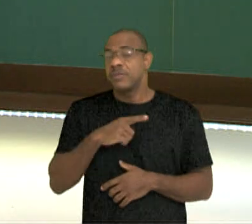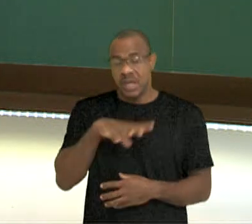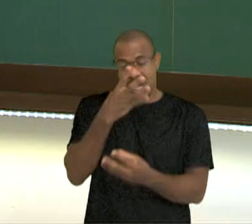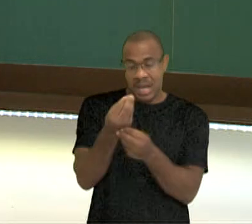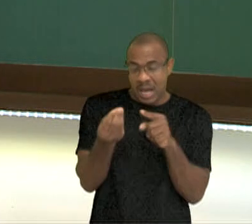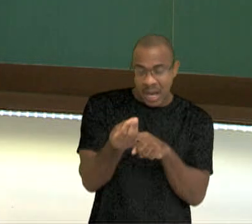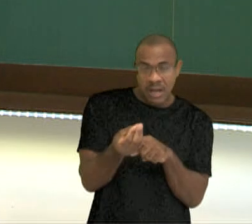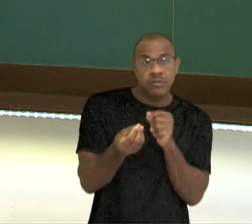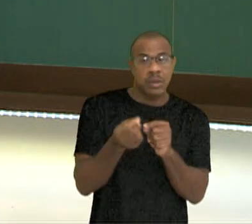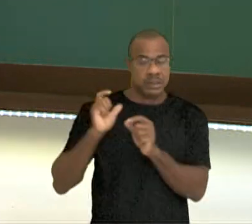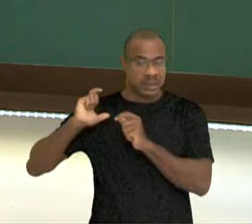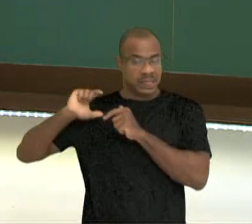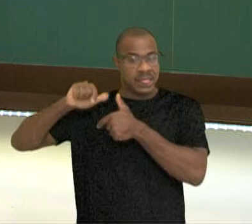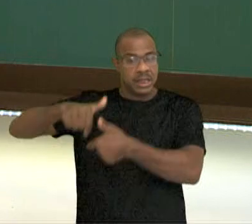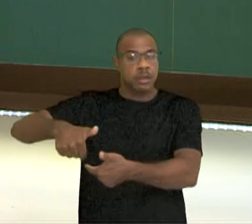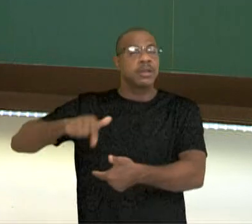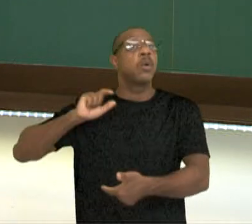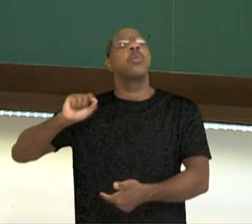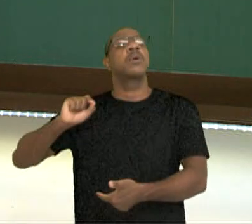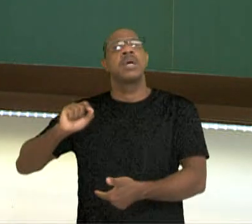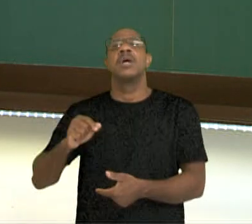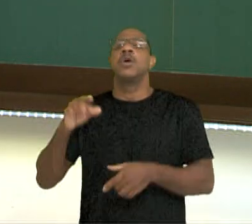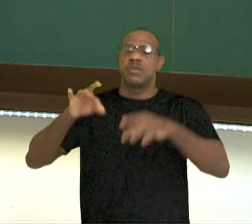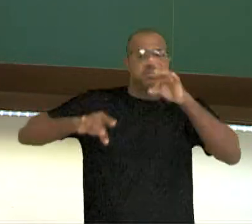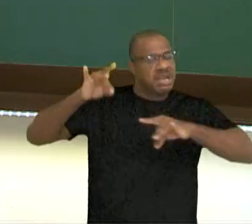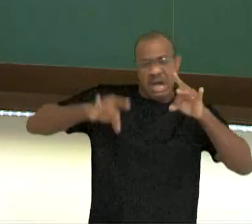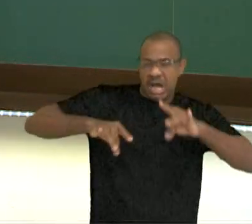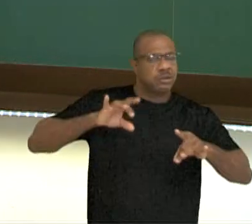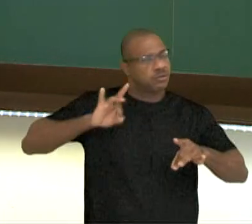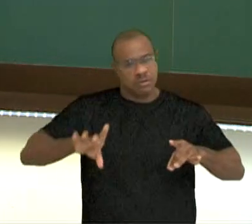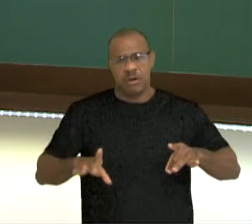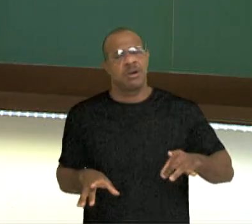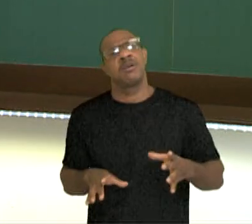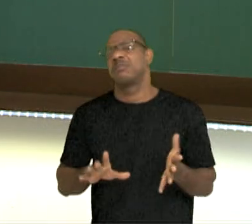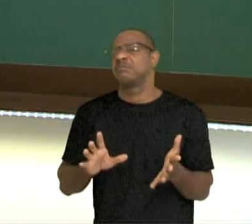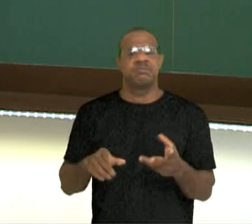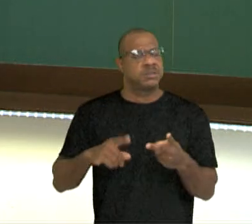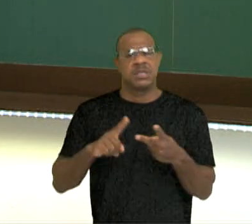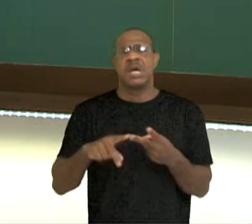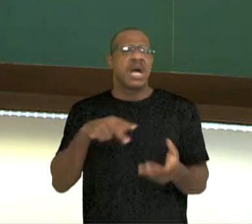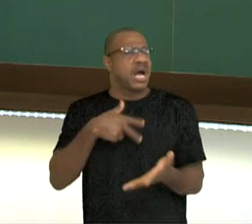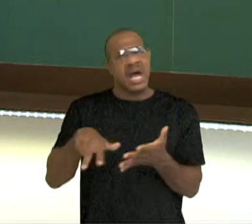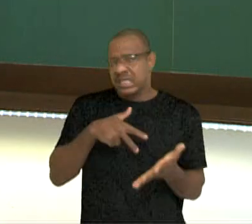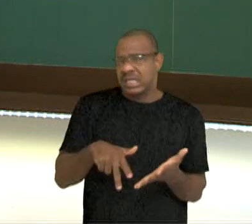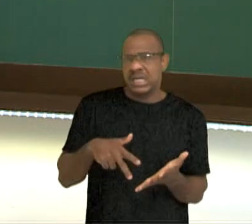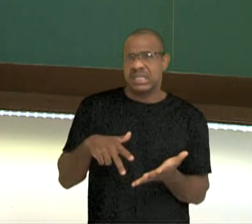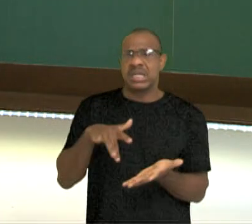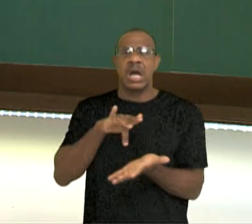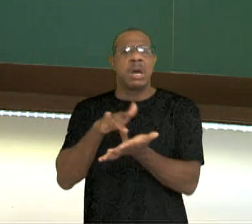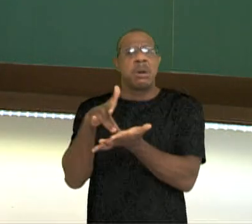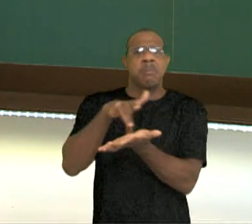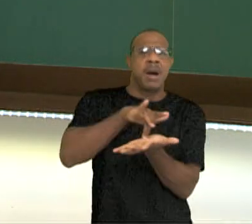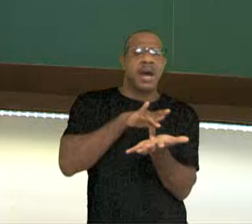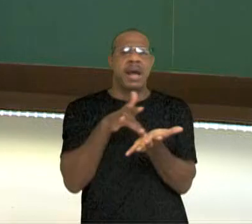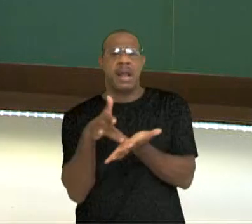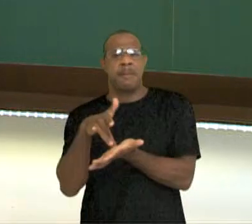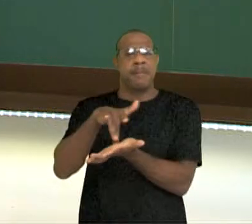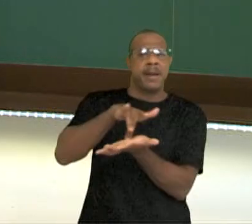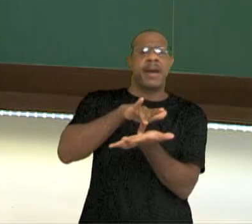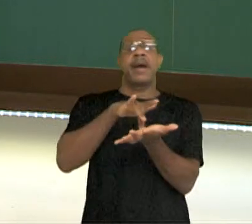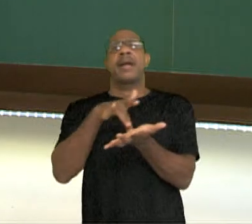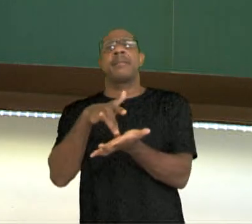como aquela tradicional, né? O teatro, começo, meio e fim, a dança, o balé, né? As